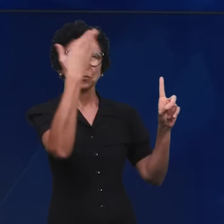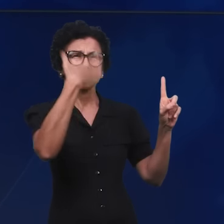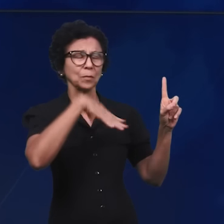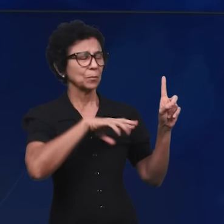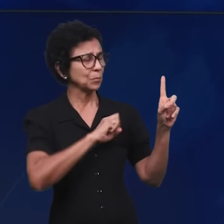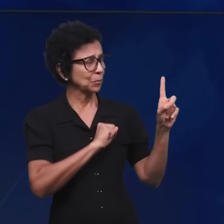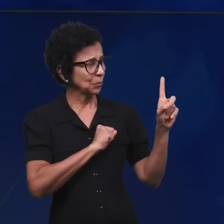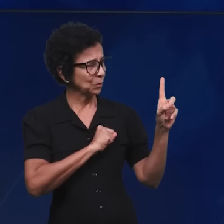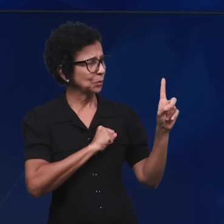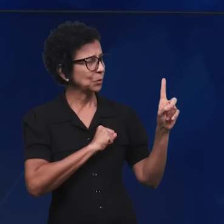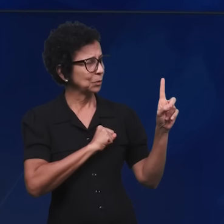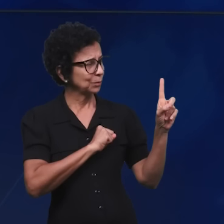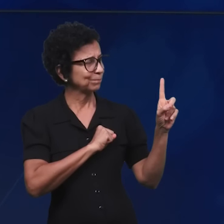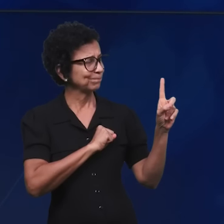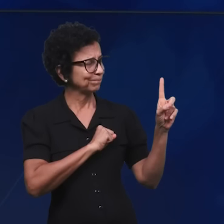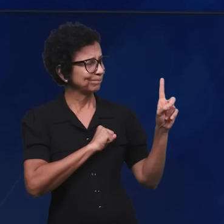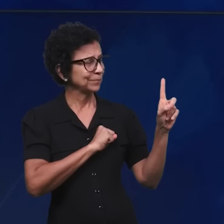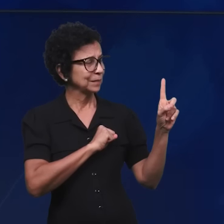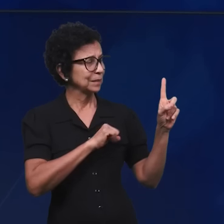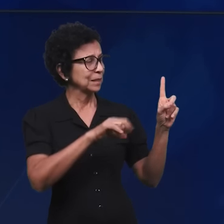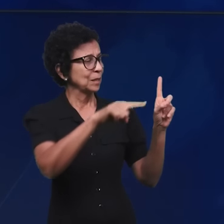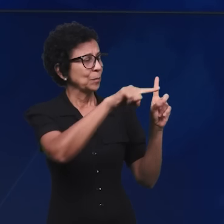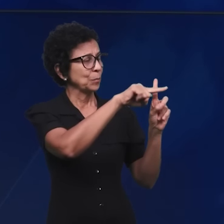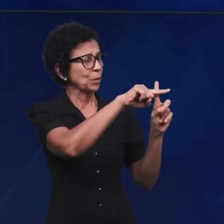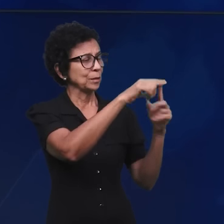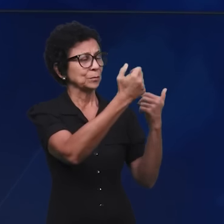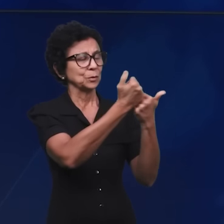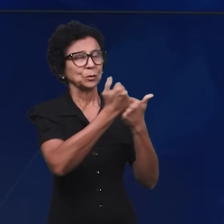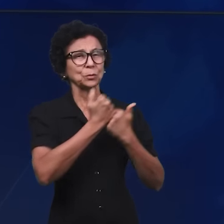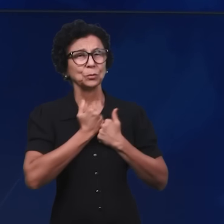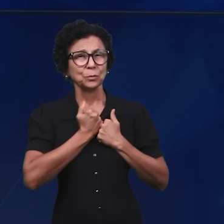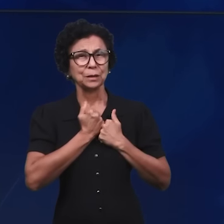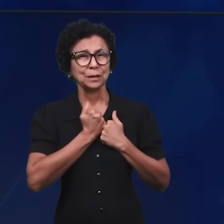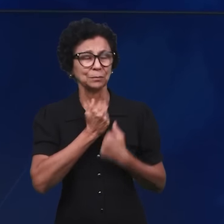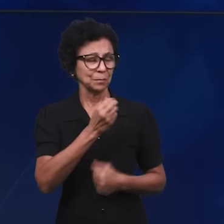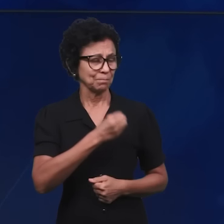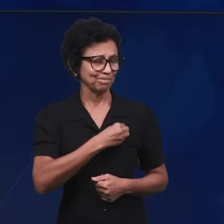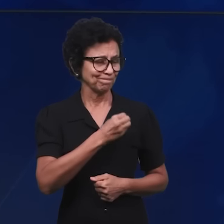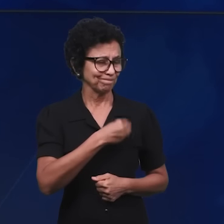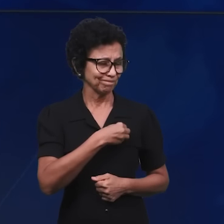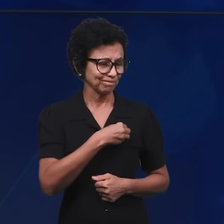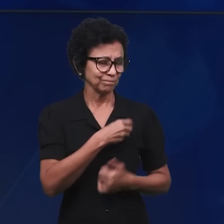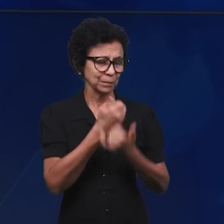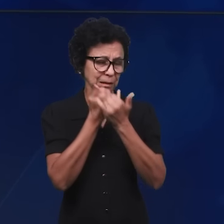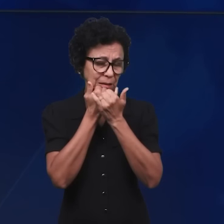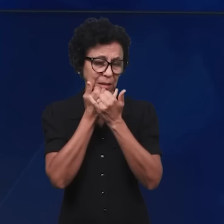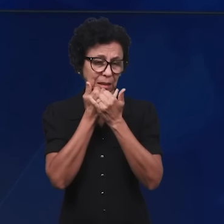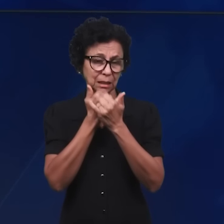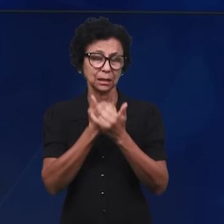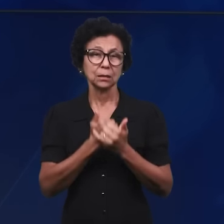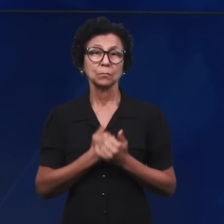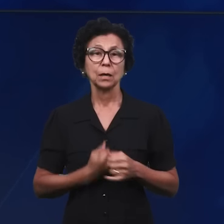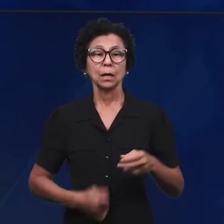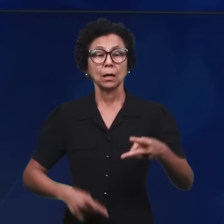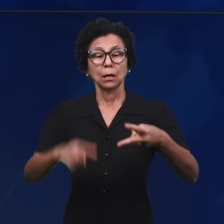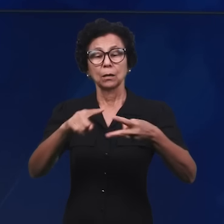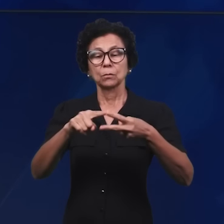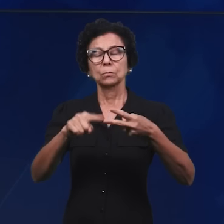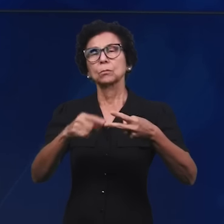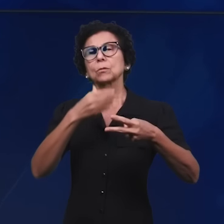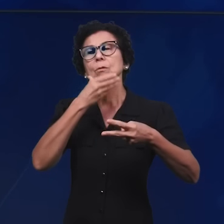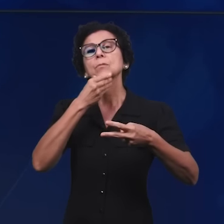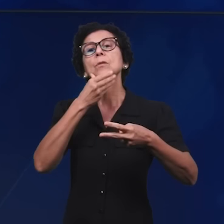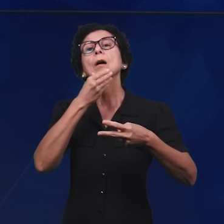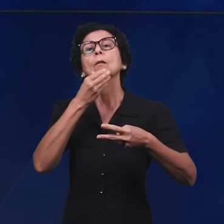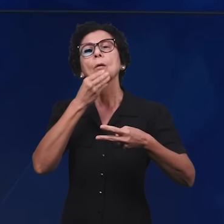pecador, não havia mais neles insegurança, mas agora publicamente, diante da maior